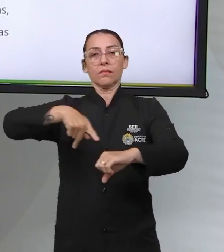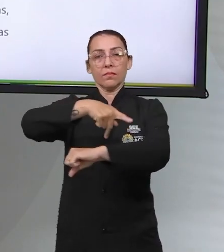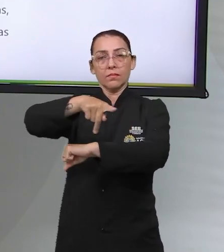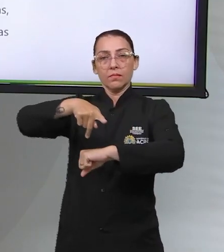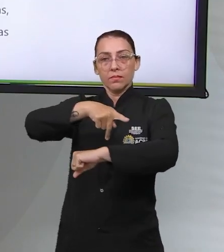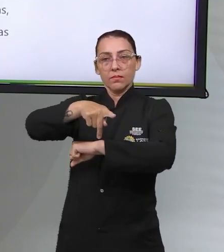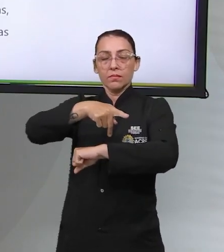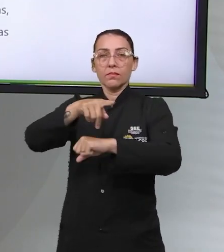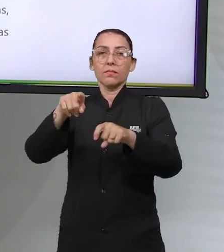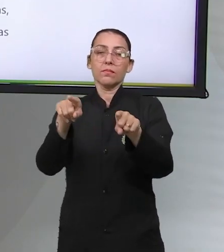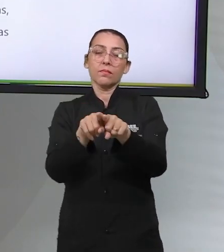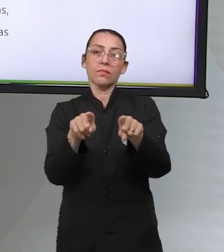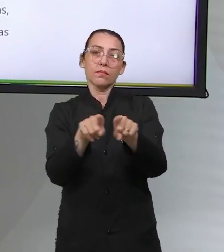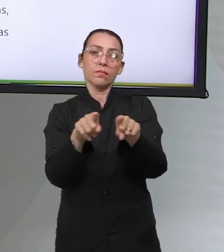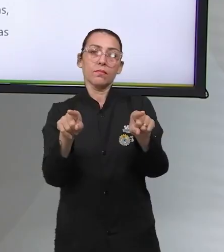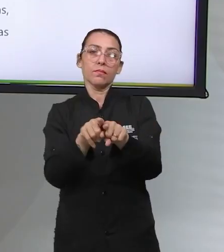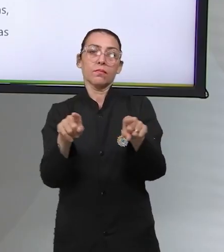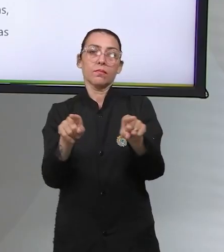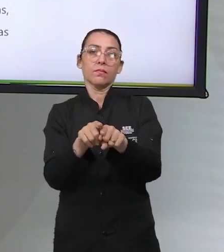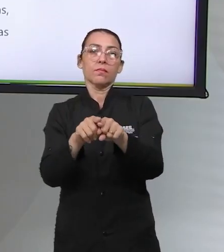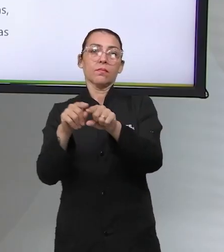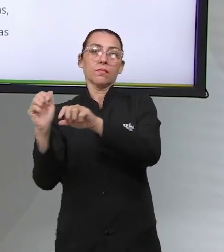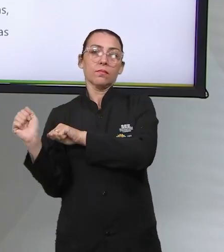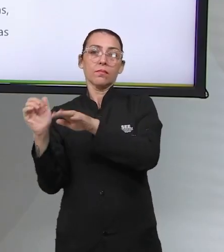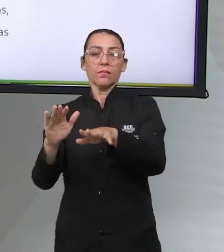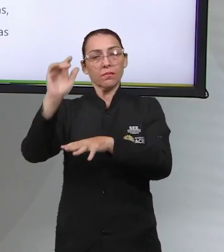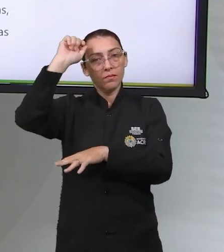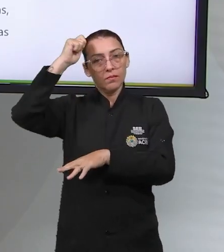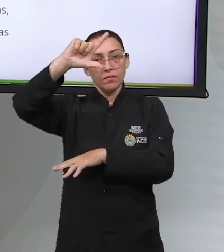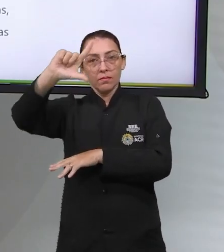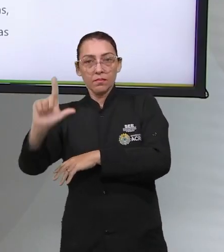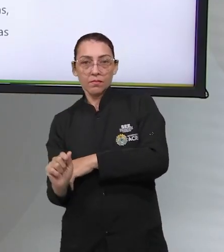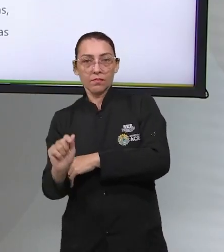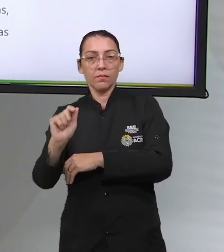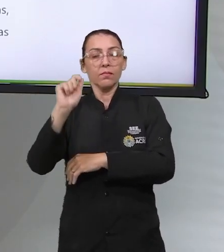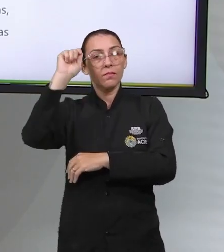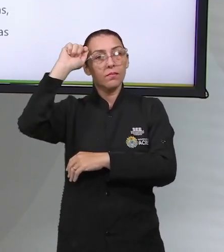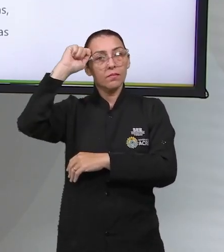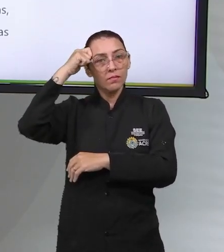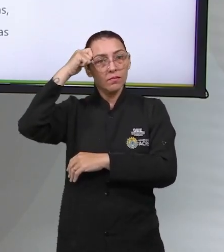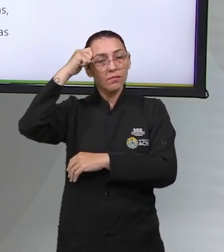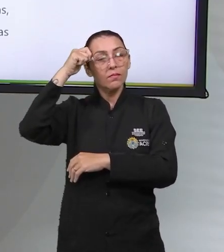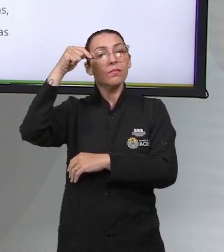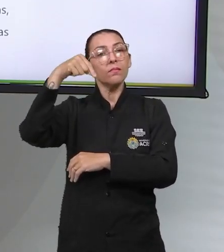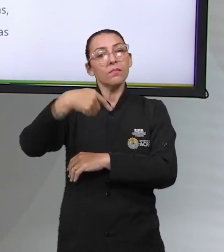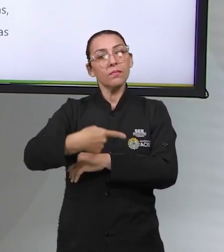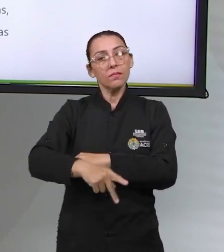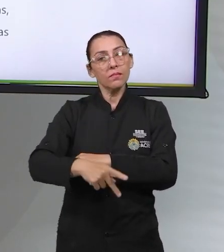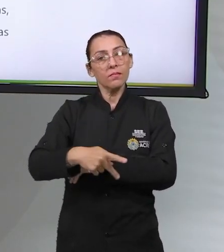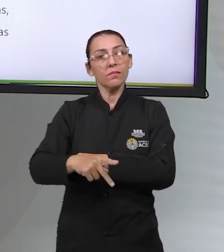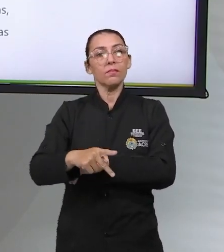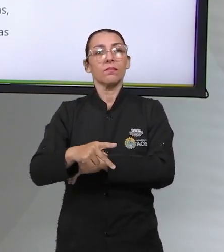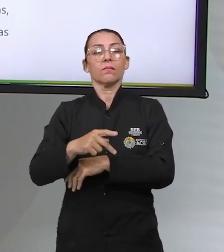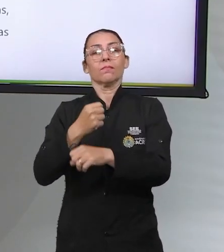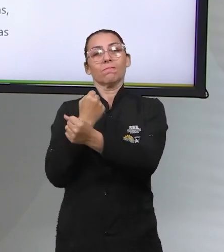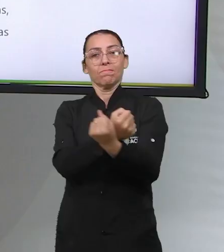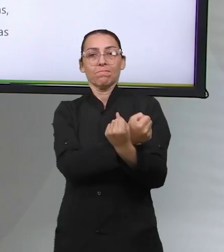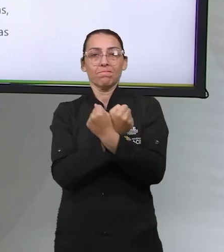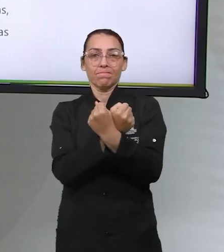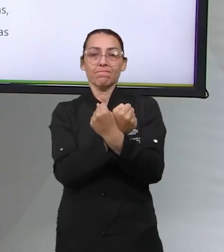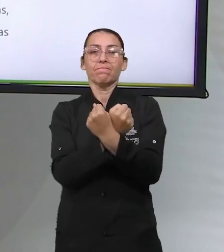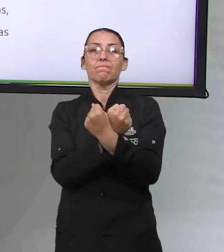país, a exemplo daqueles que vieram da África, os negros, para aqui serem